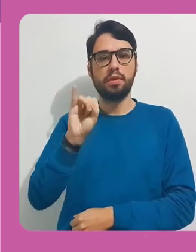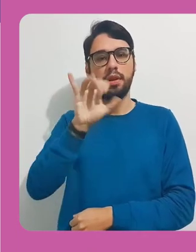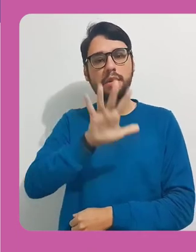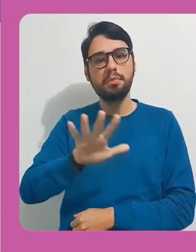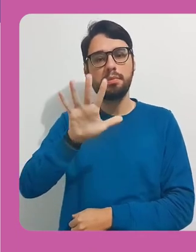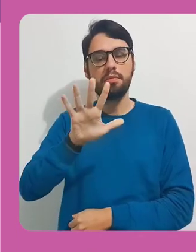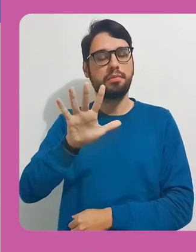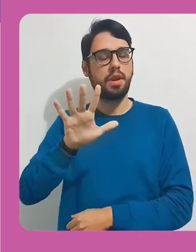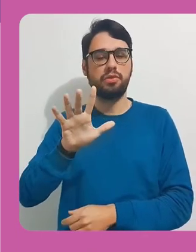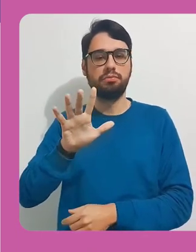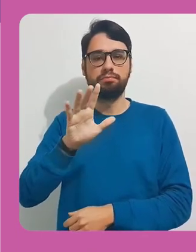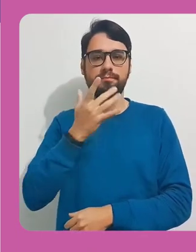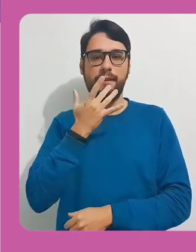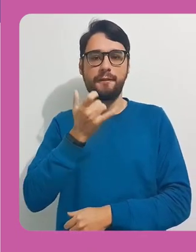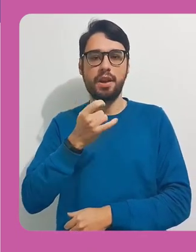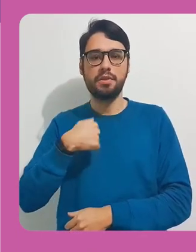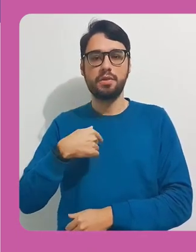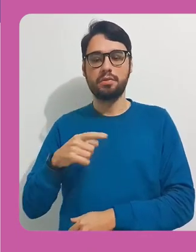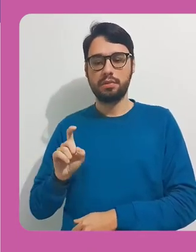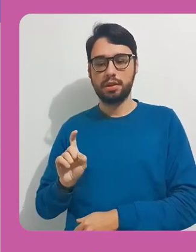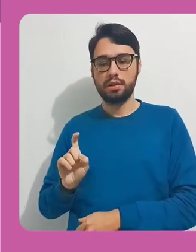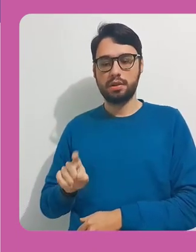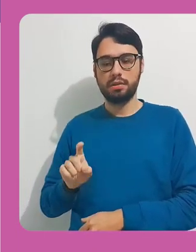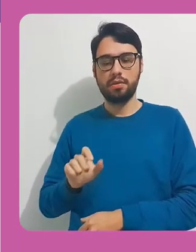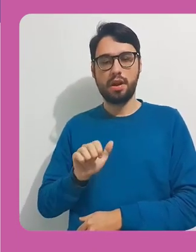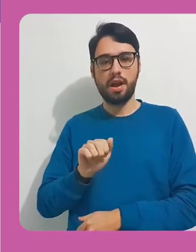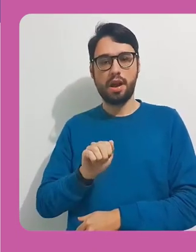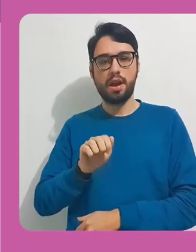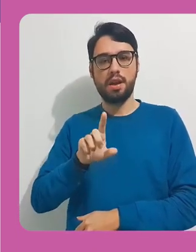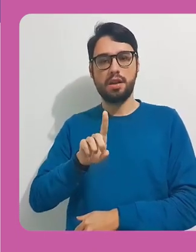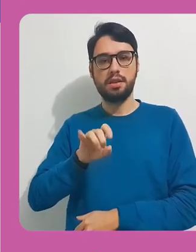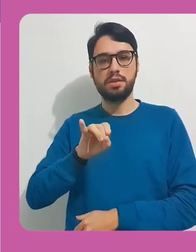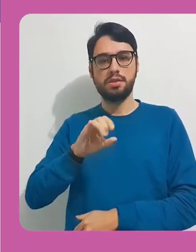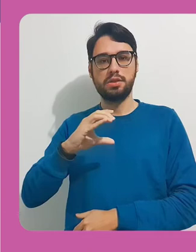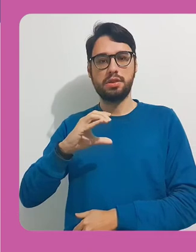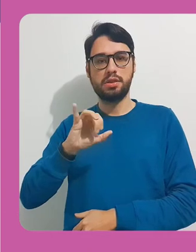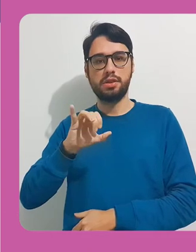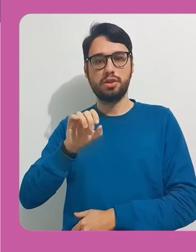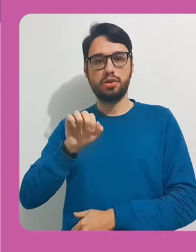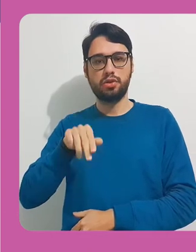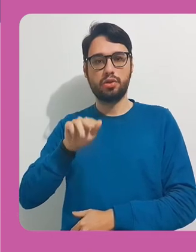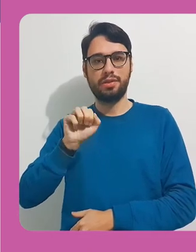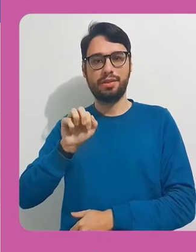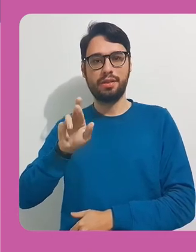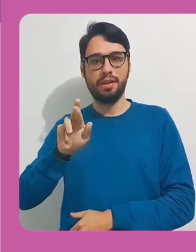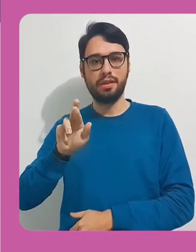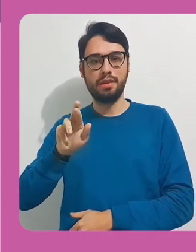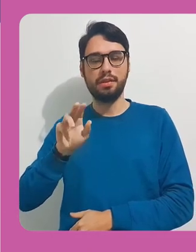imagem, basta você clicar aqui nesse ícone de adicionar ou